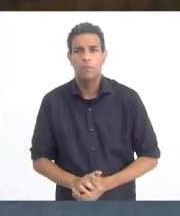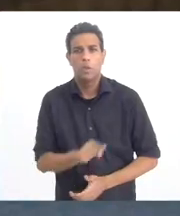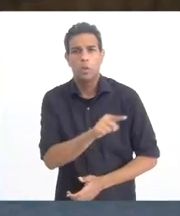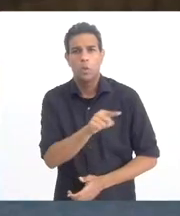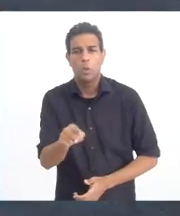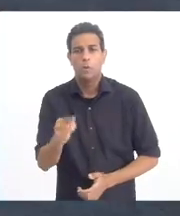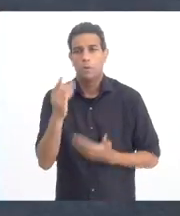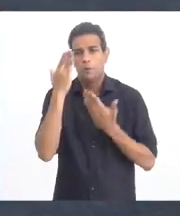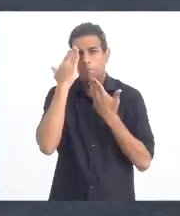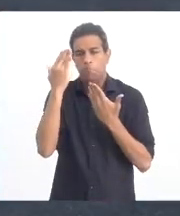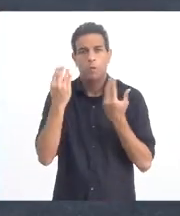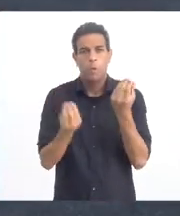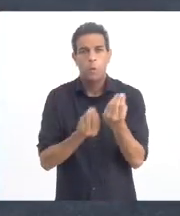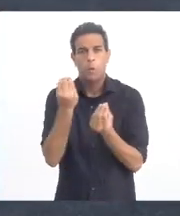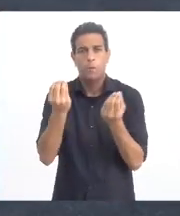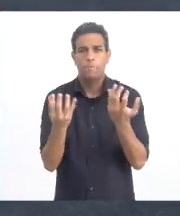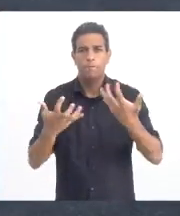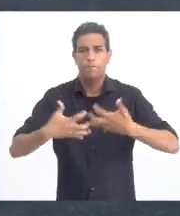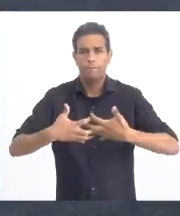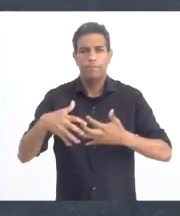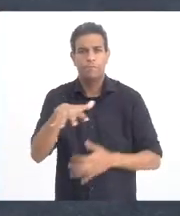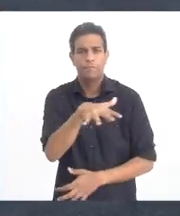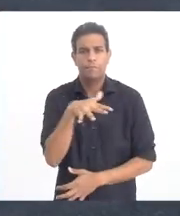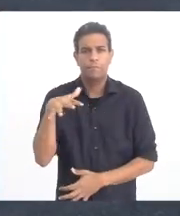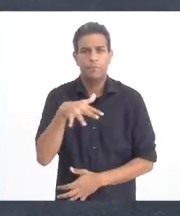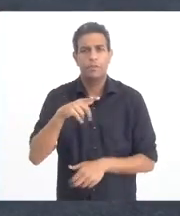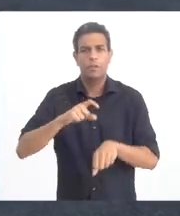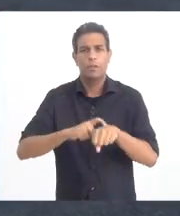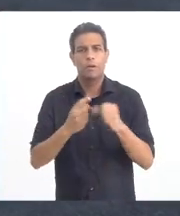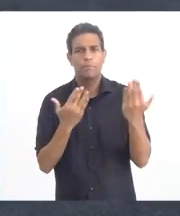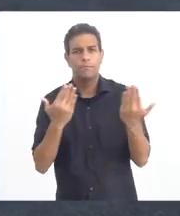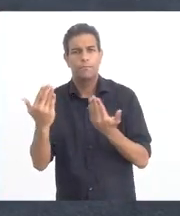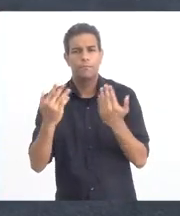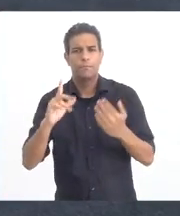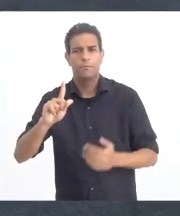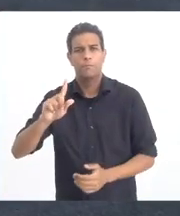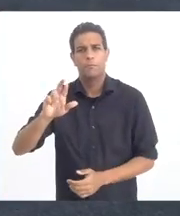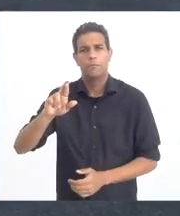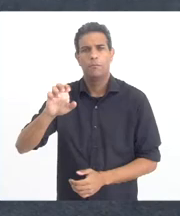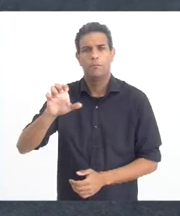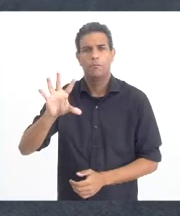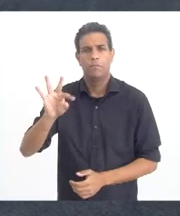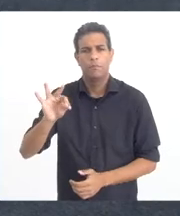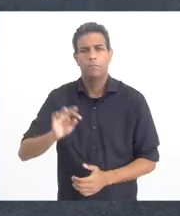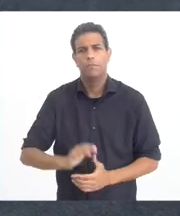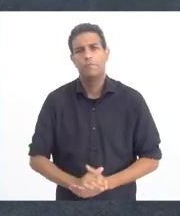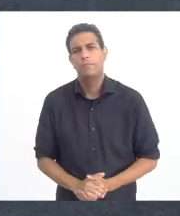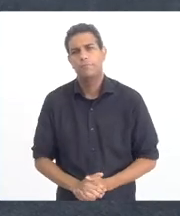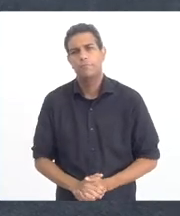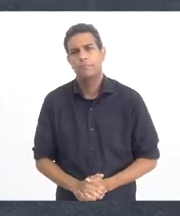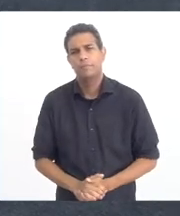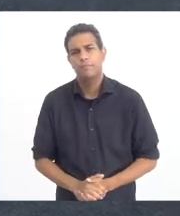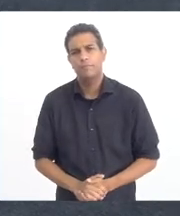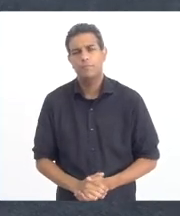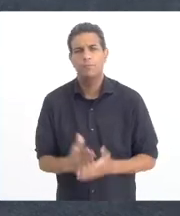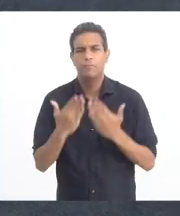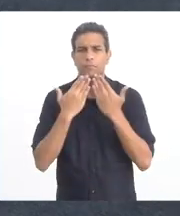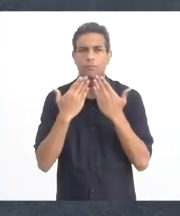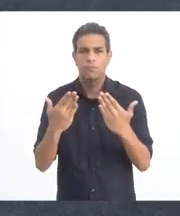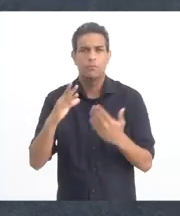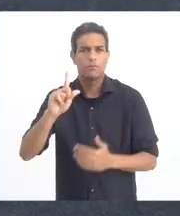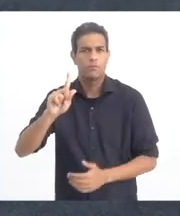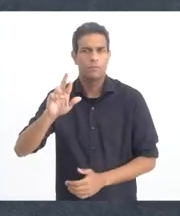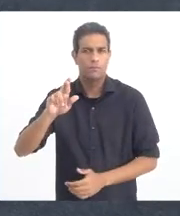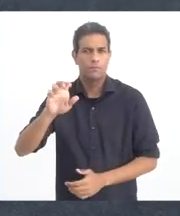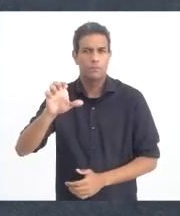excelência, que nós tenhamos a equiparação da GRET. Nós já temos a indicação legislativa da GRET,